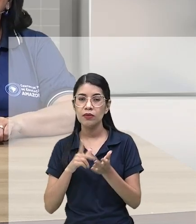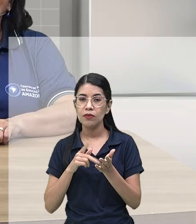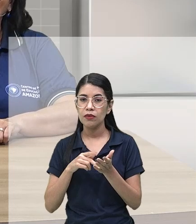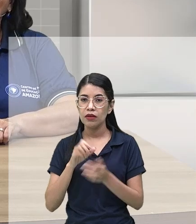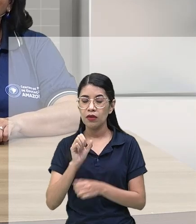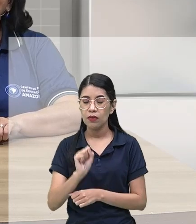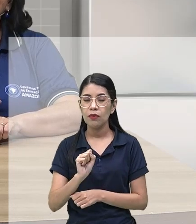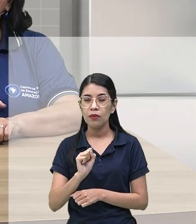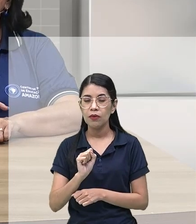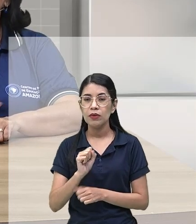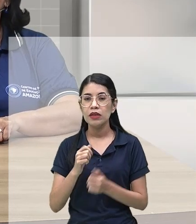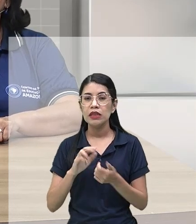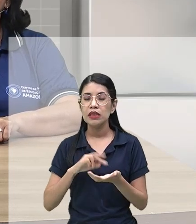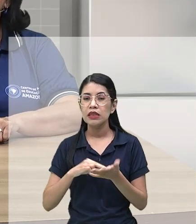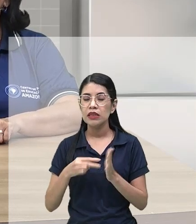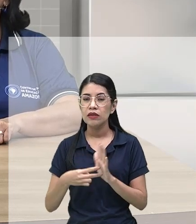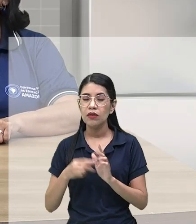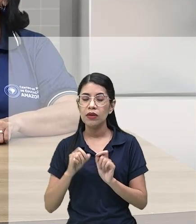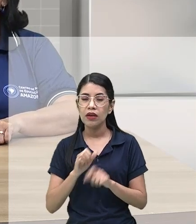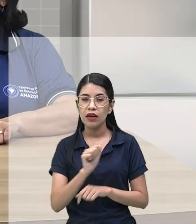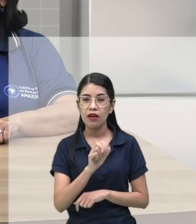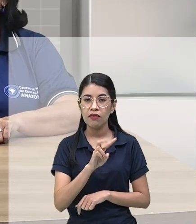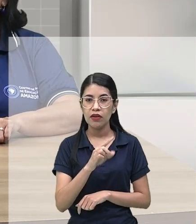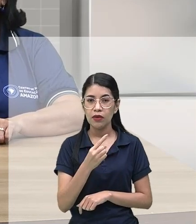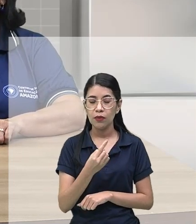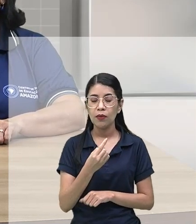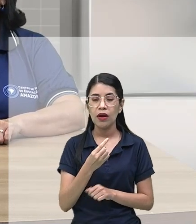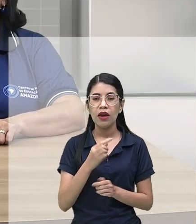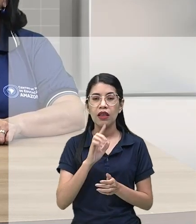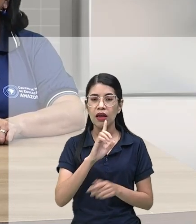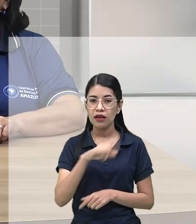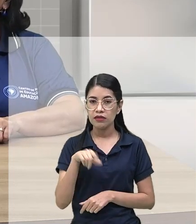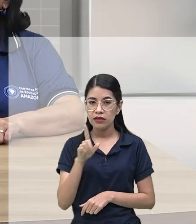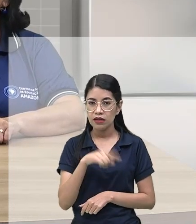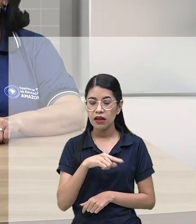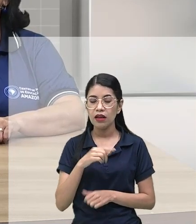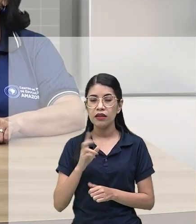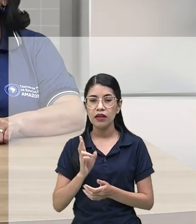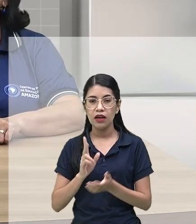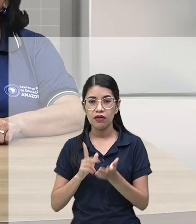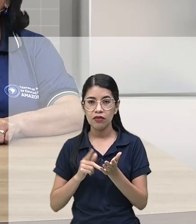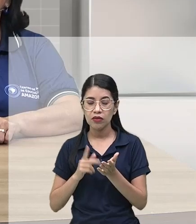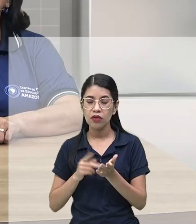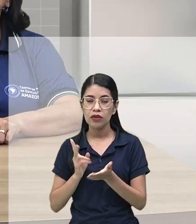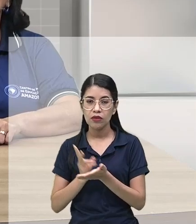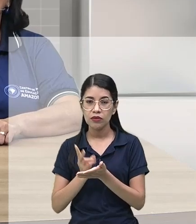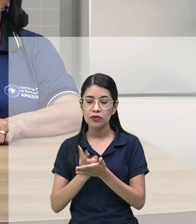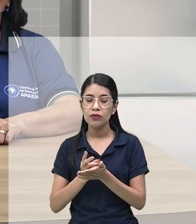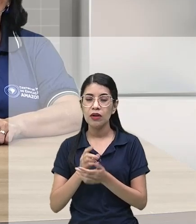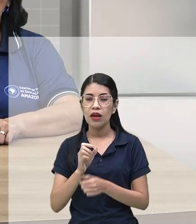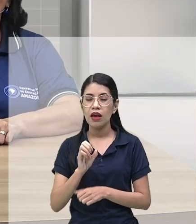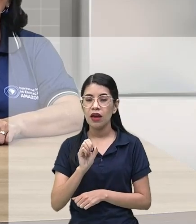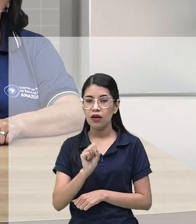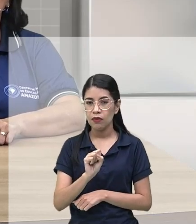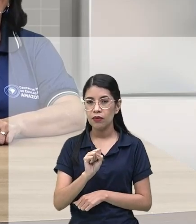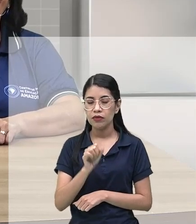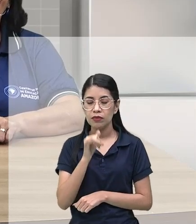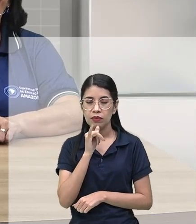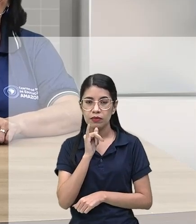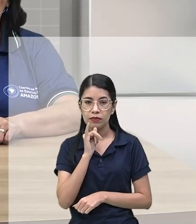nota da primeira avaliação deve ser eliminada, e a nota que vai permanecer é a nota que ele tirou na